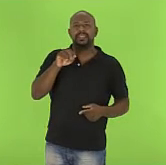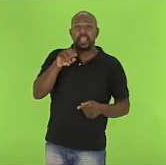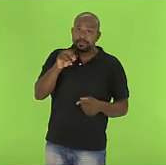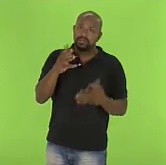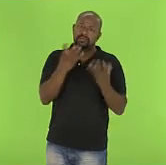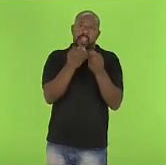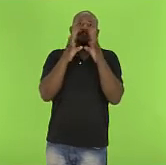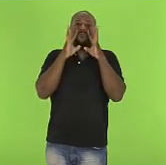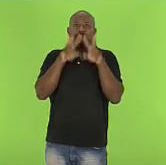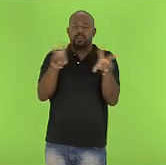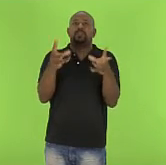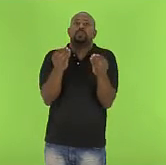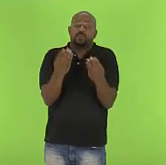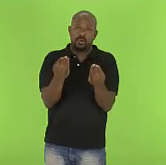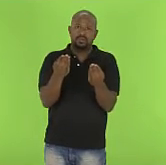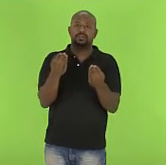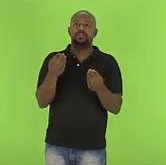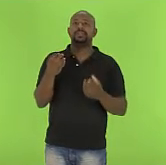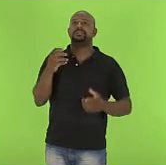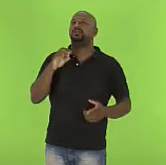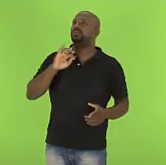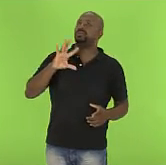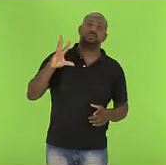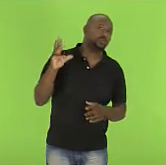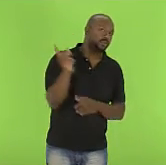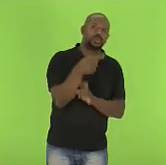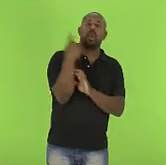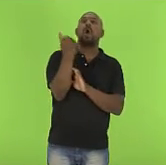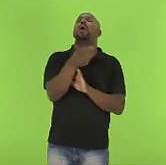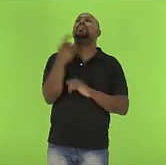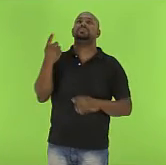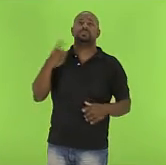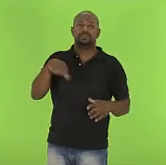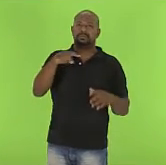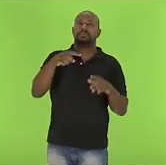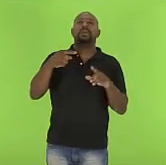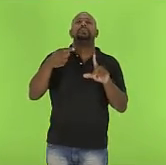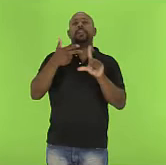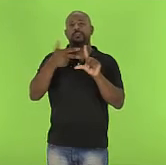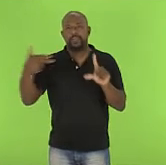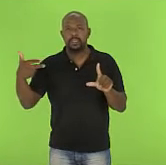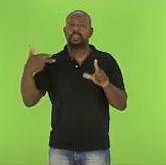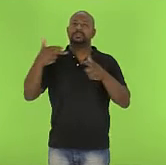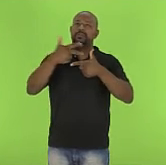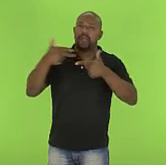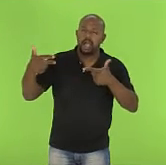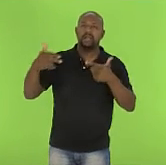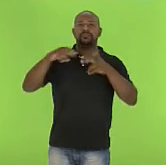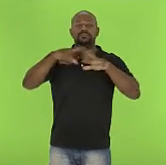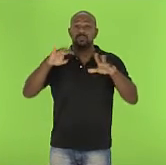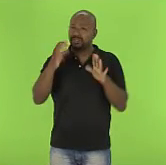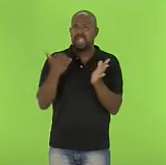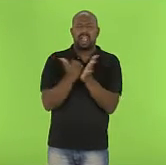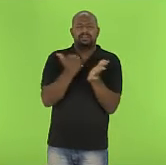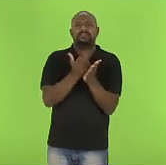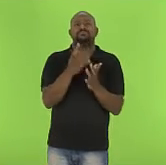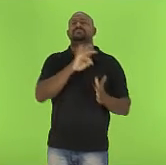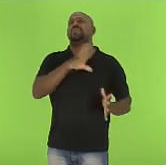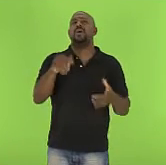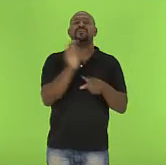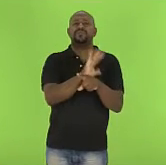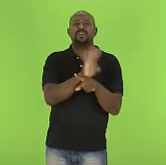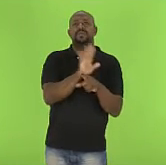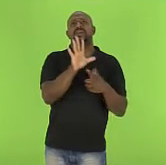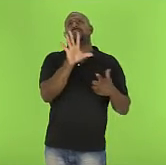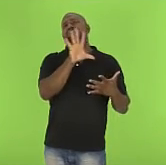cinema, a gente está vendo a beça. A gente está vendo todos os streamings que existem. Um monte de gente já zerou todos os